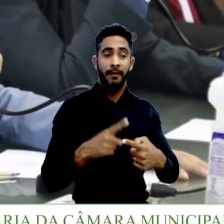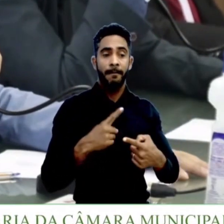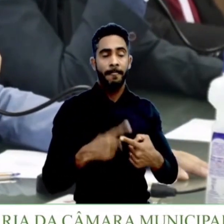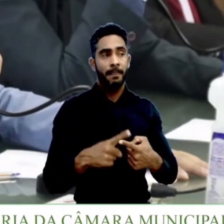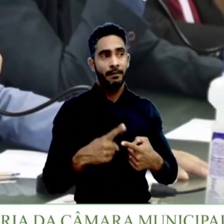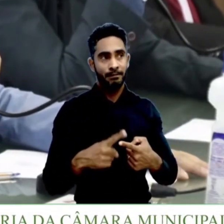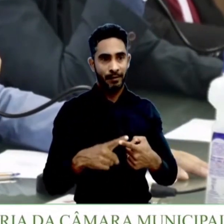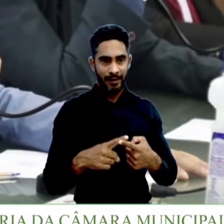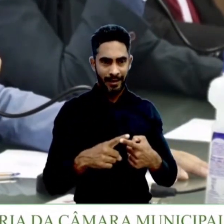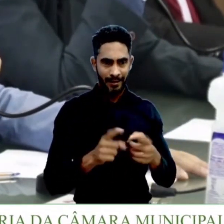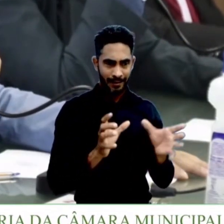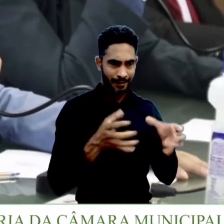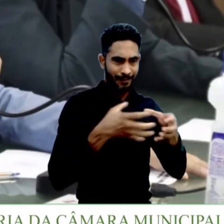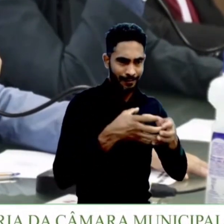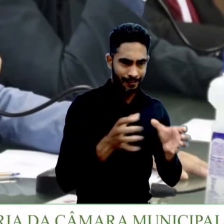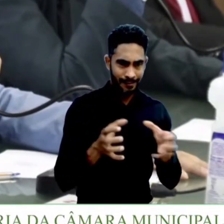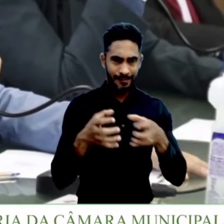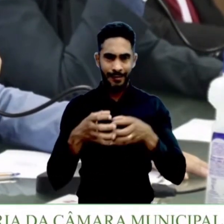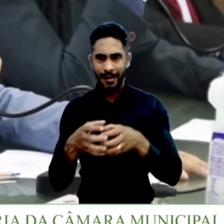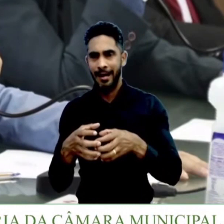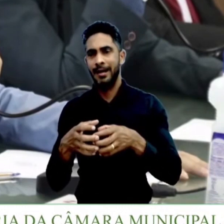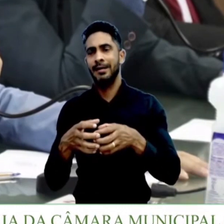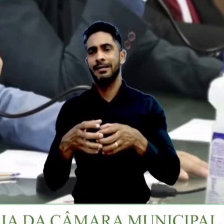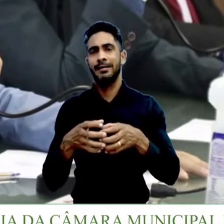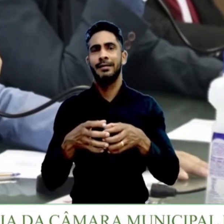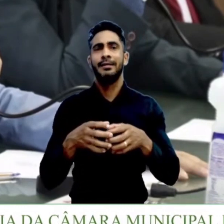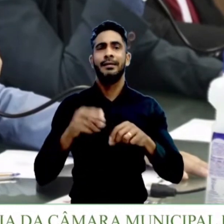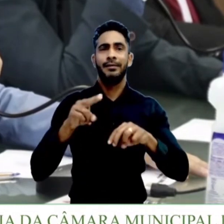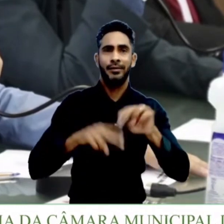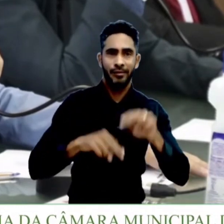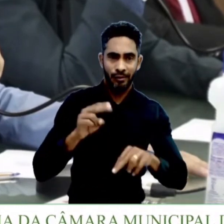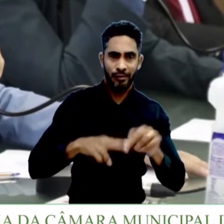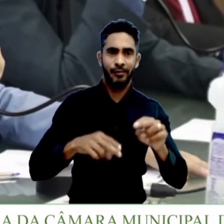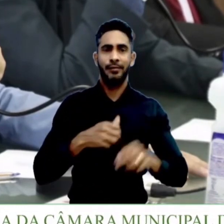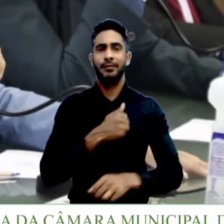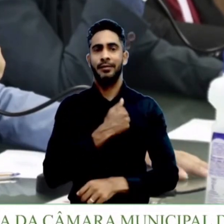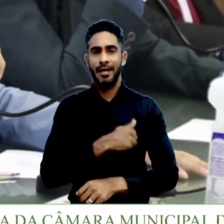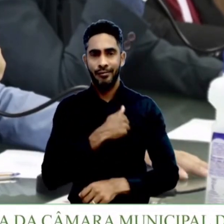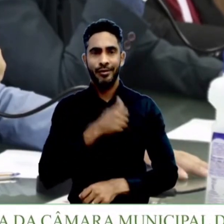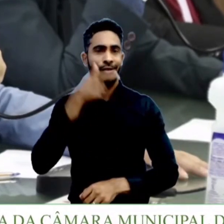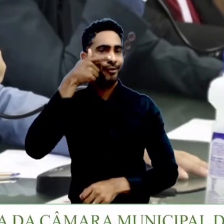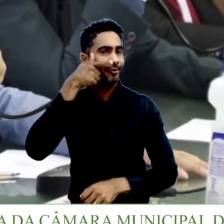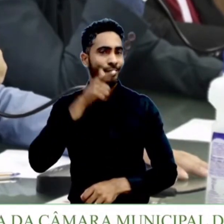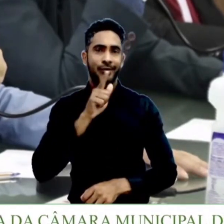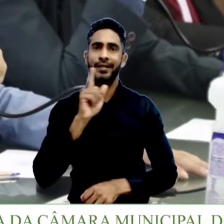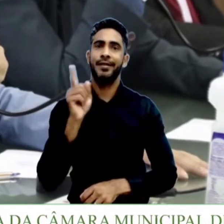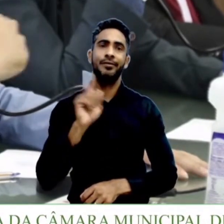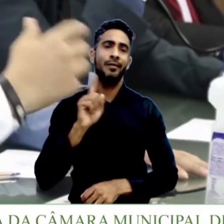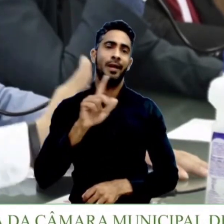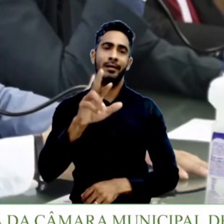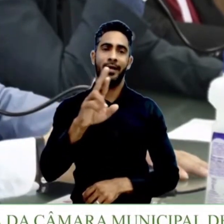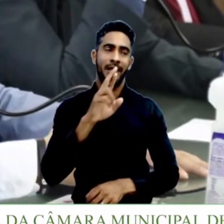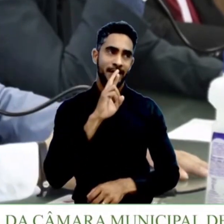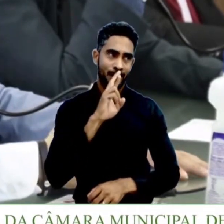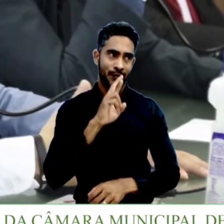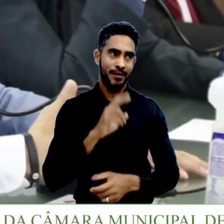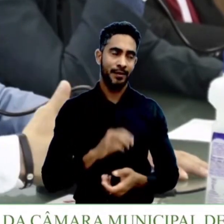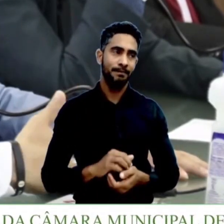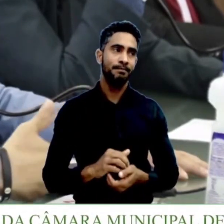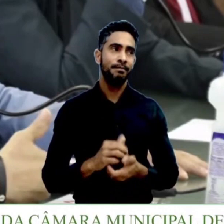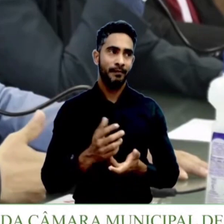reunir classe por classe, a gente vai estar no mês de junho, no mês de agosto, e a gente não chegou ao denominador comum. Então, dessa